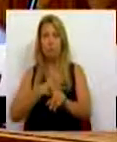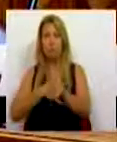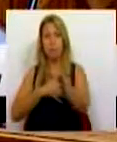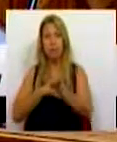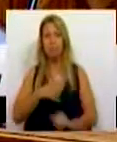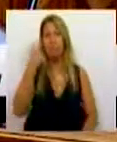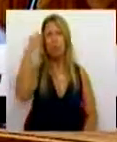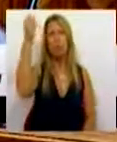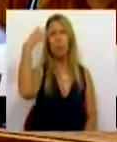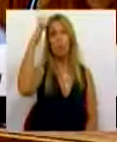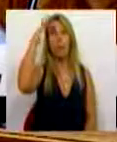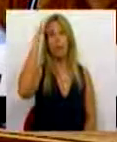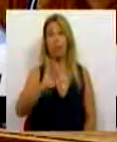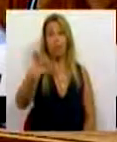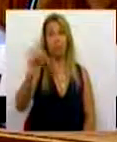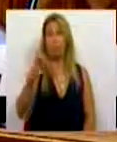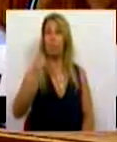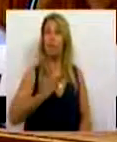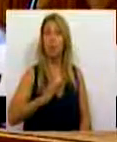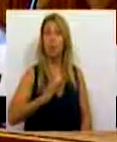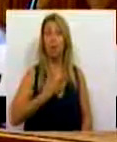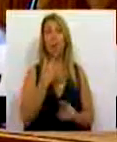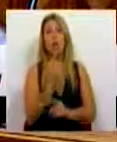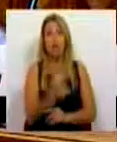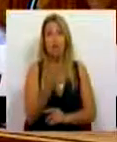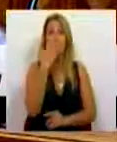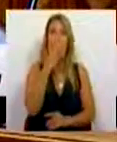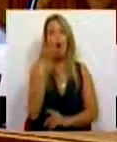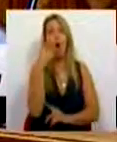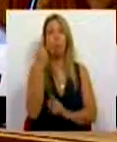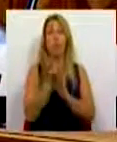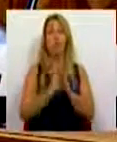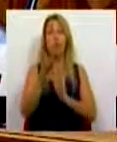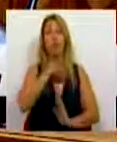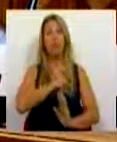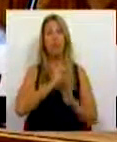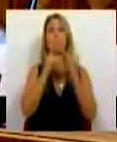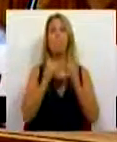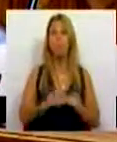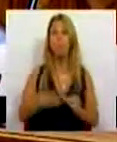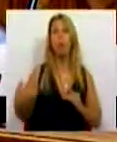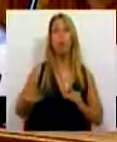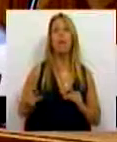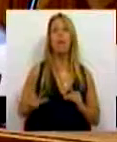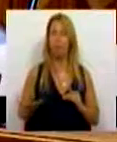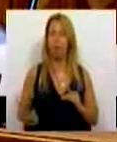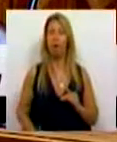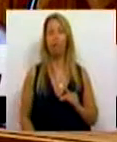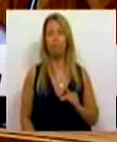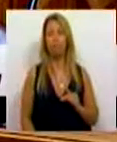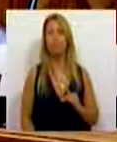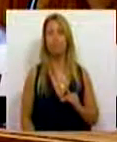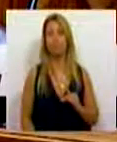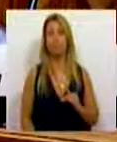PSD, segundo a qual, se devolvêssemos menos rendimento, de facto,